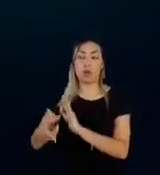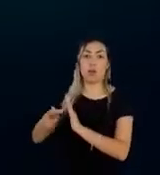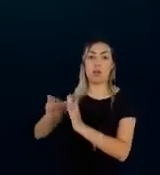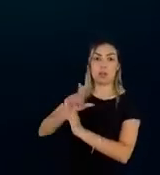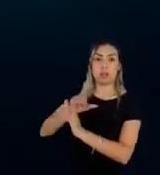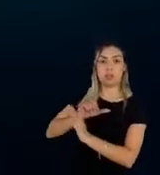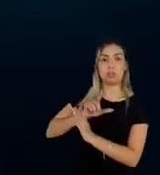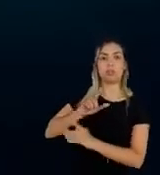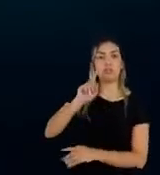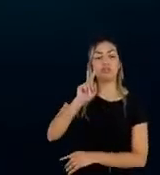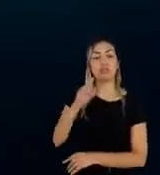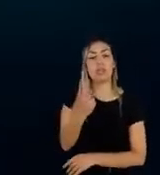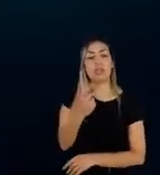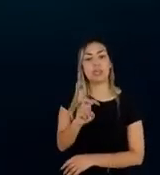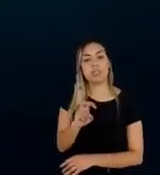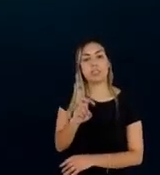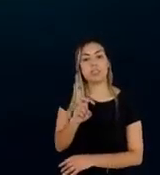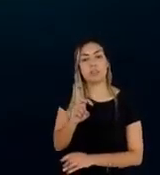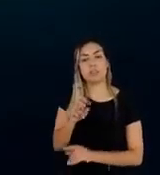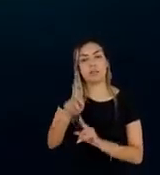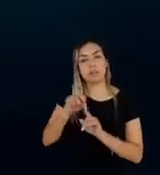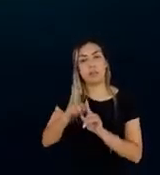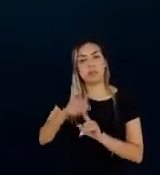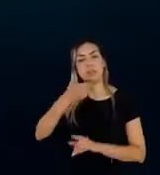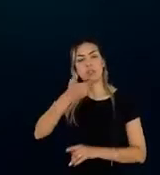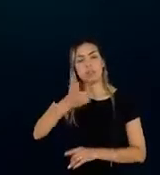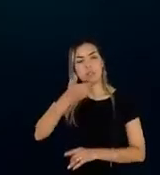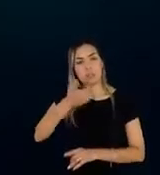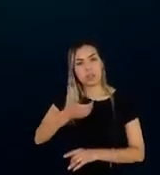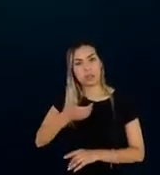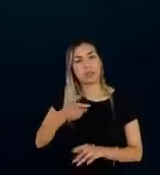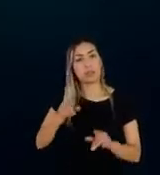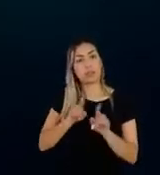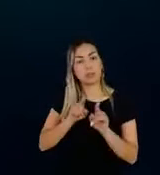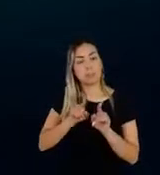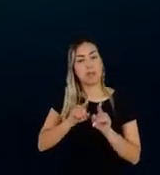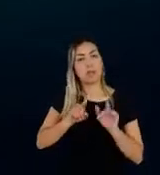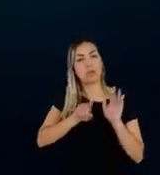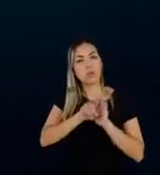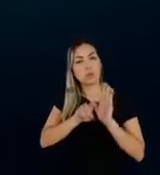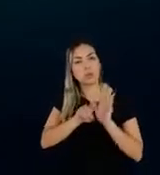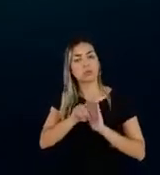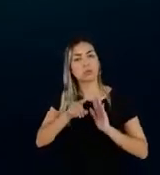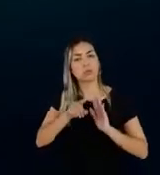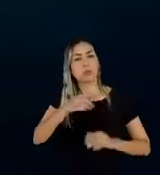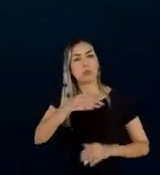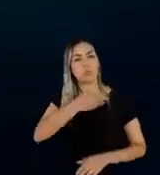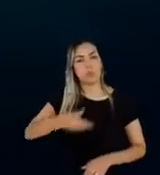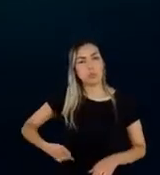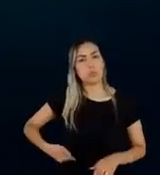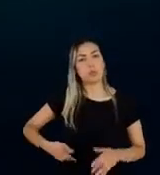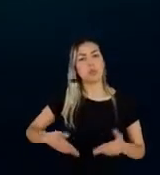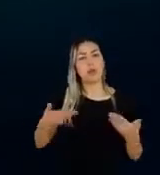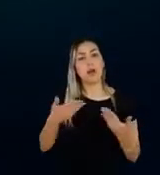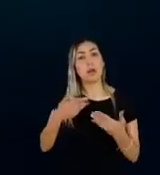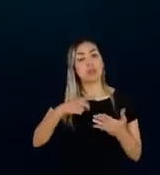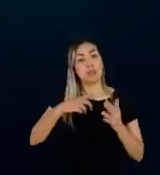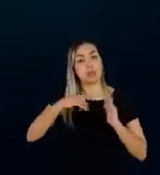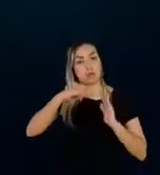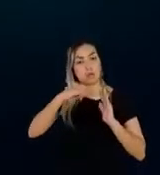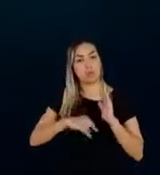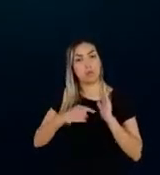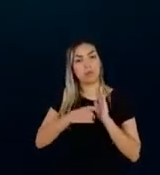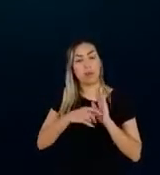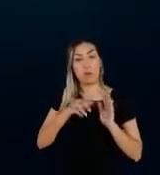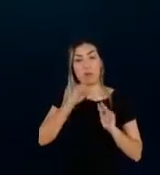dia 15 de dezembro. E temos a consulta pública, que é basicamente documental, e ela ainda está aberta